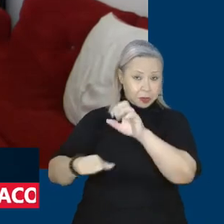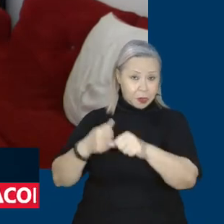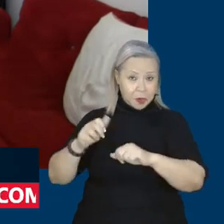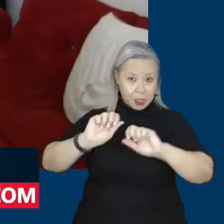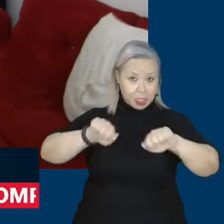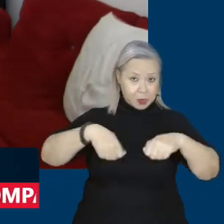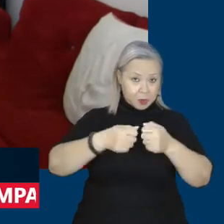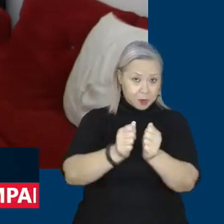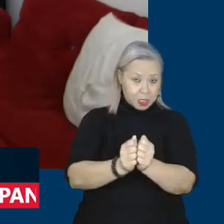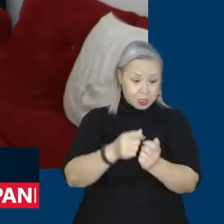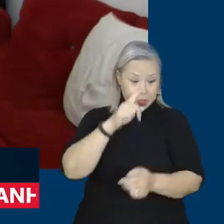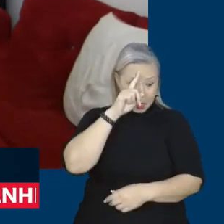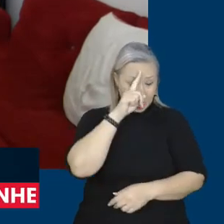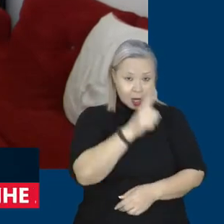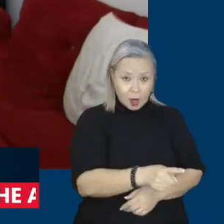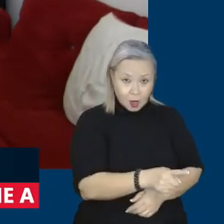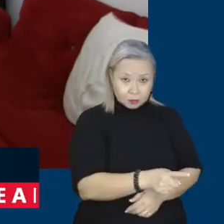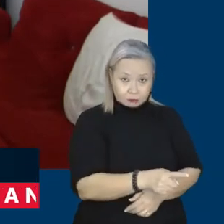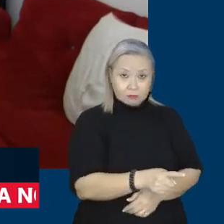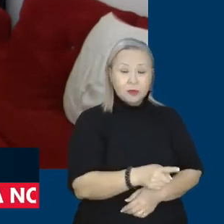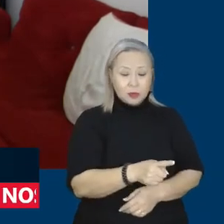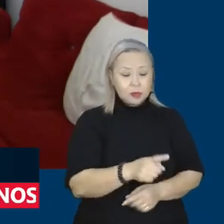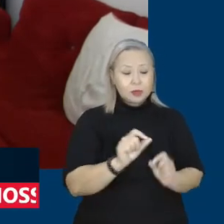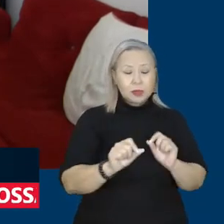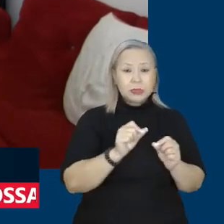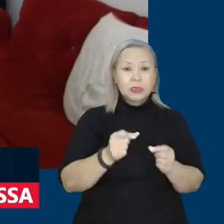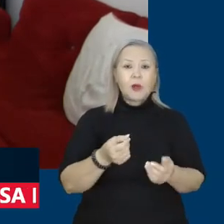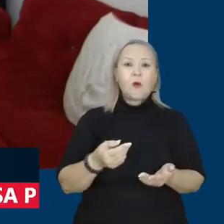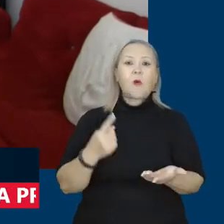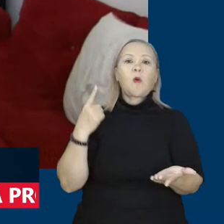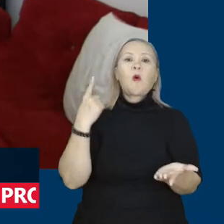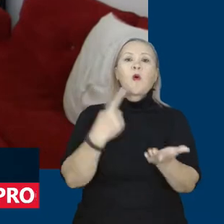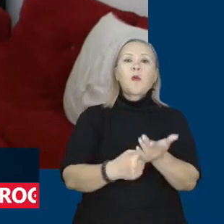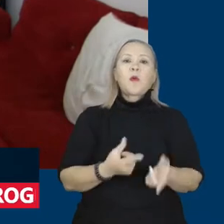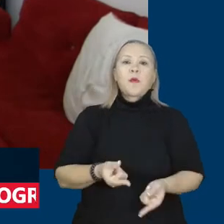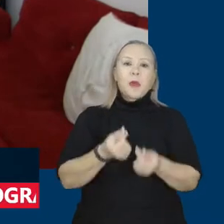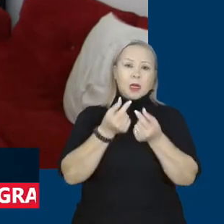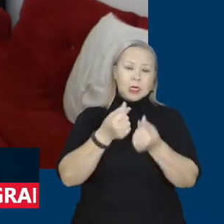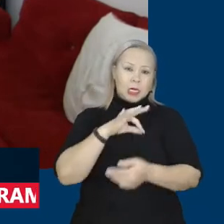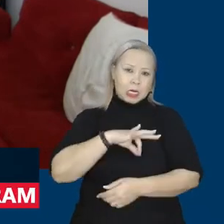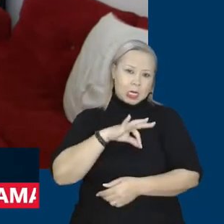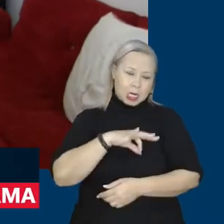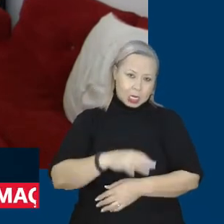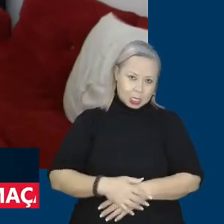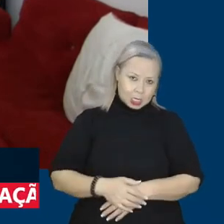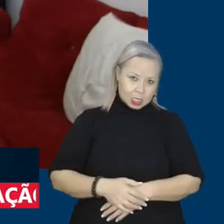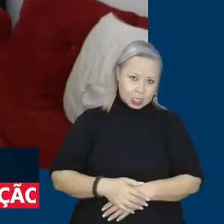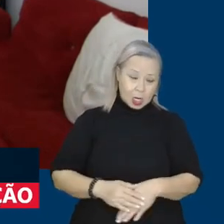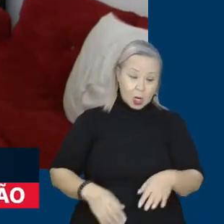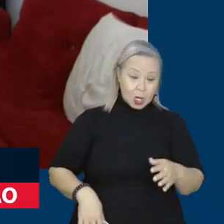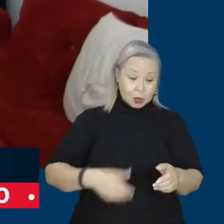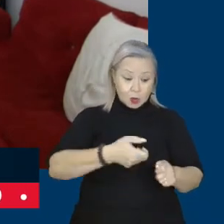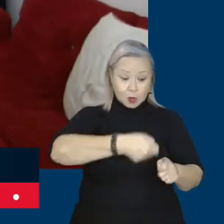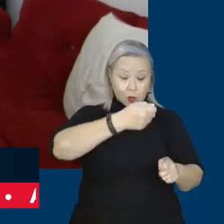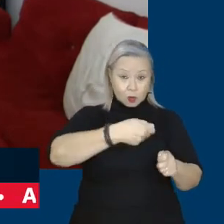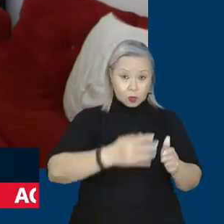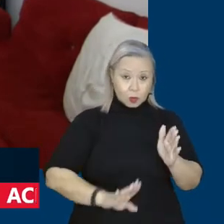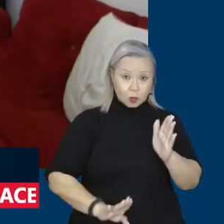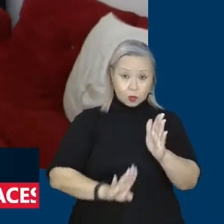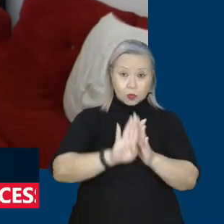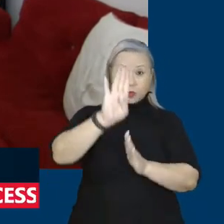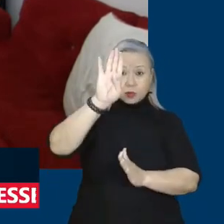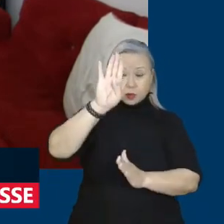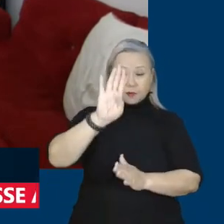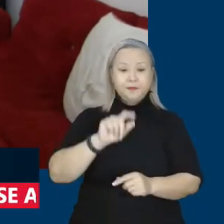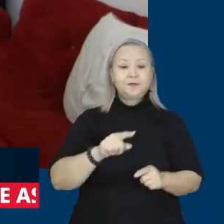né condenando uma parte da sua renda para pagar essas dívidas com juros altamente torcidos e segundo porque